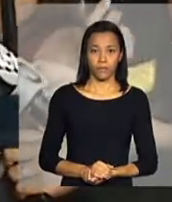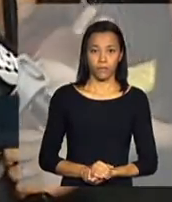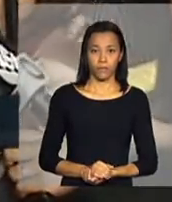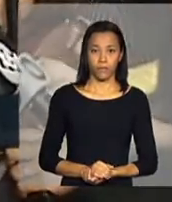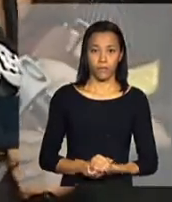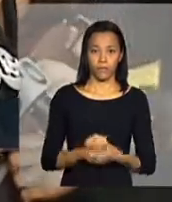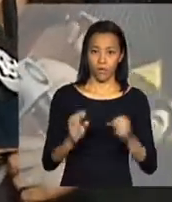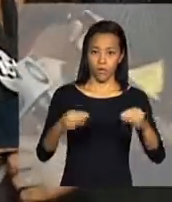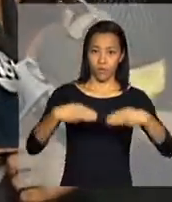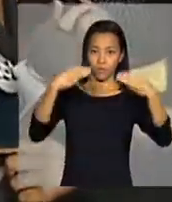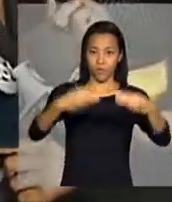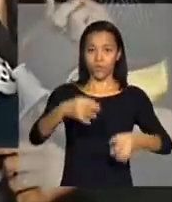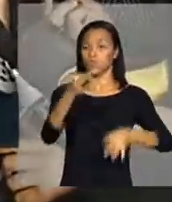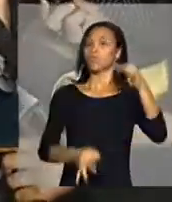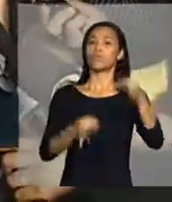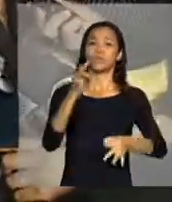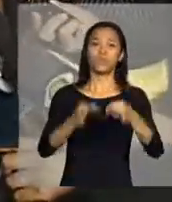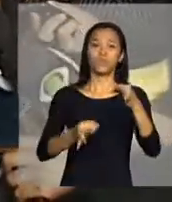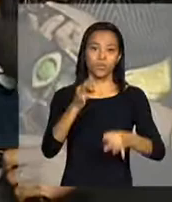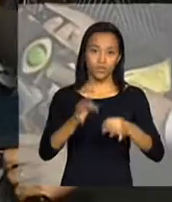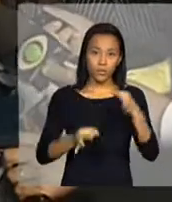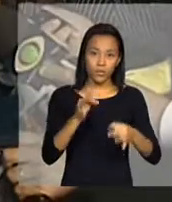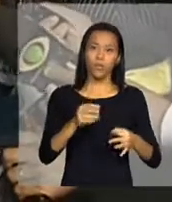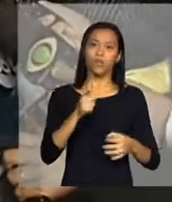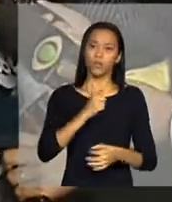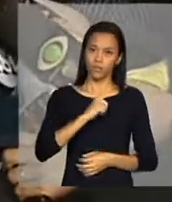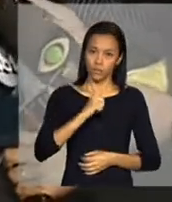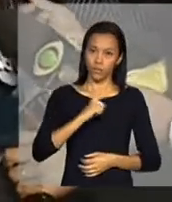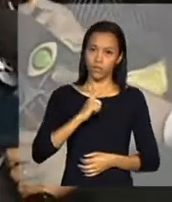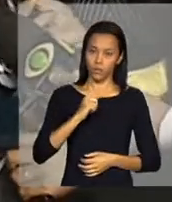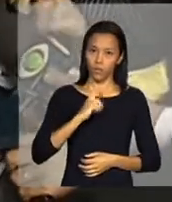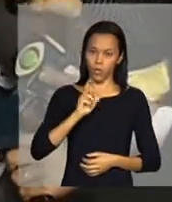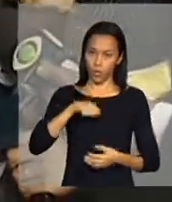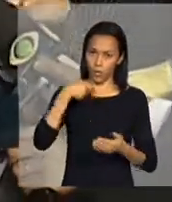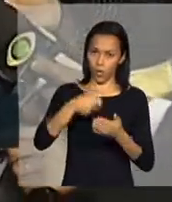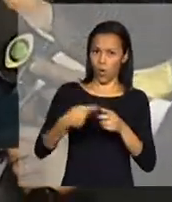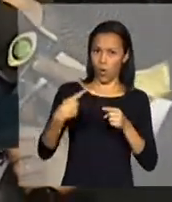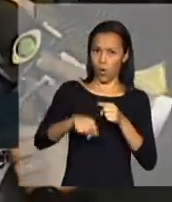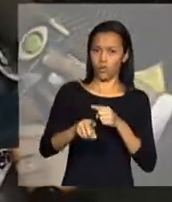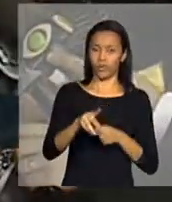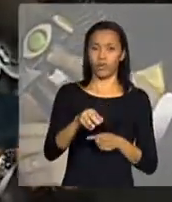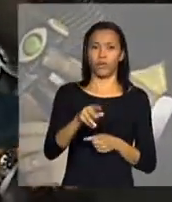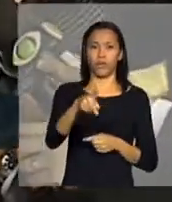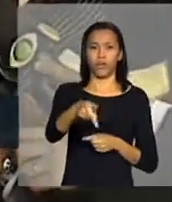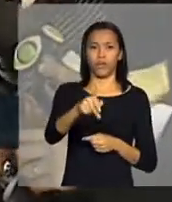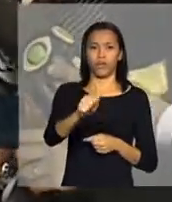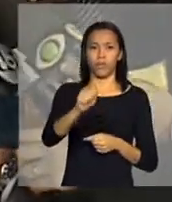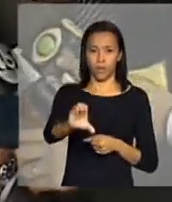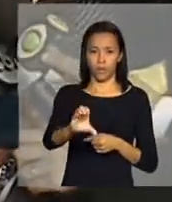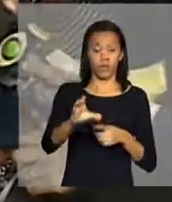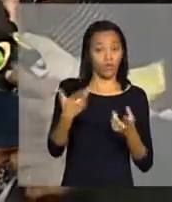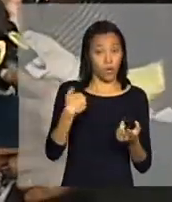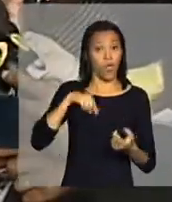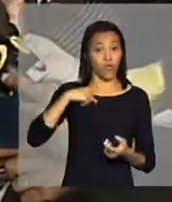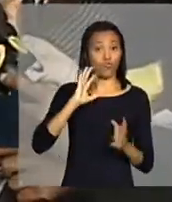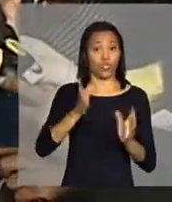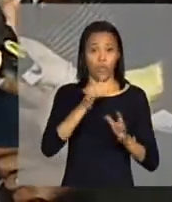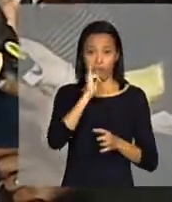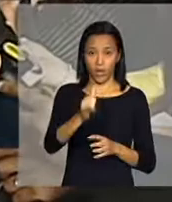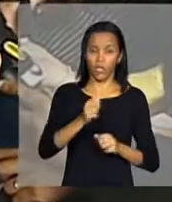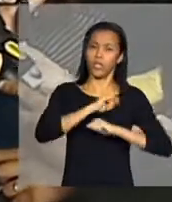o Ministério da Justiça, não discutia internamente do governo, o Ministério da Justiça tem uma posição contrária a esta PEC por entendê-la inconstitucional. É nessa perspectiva que eu já me